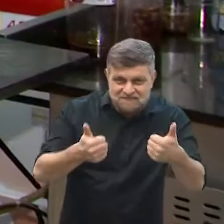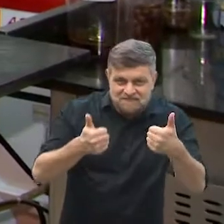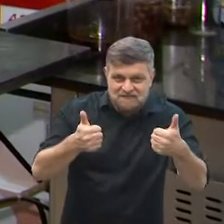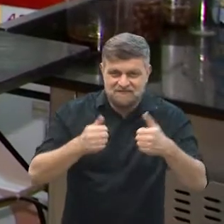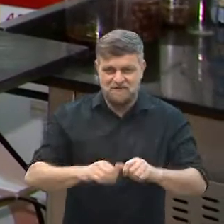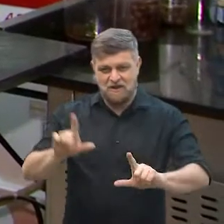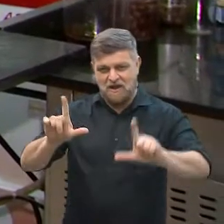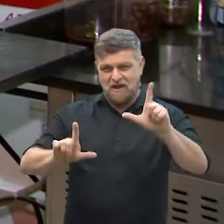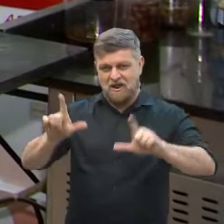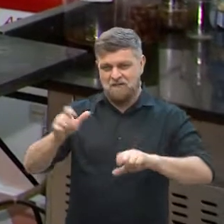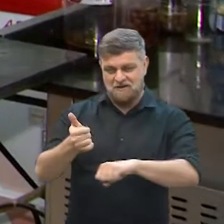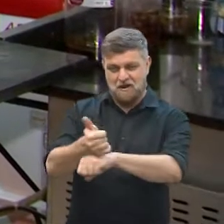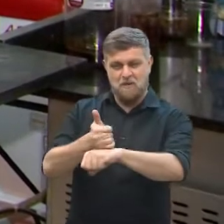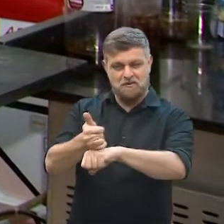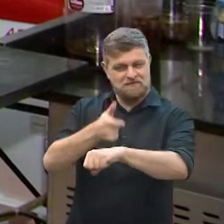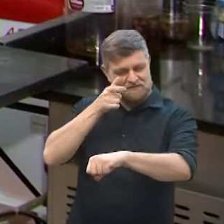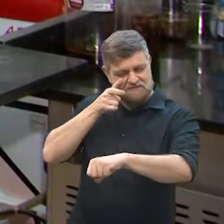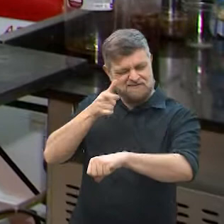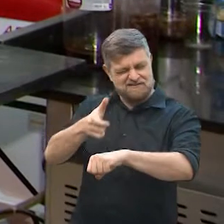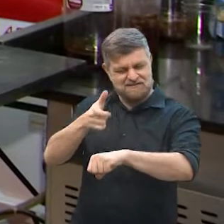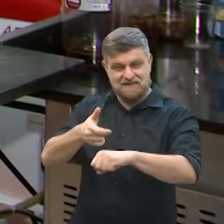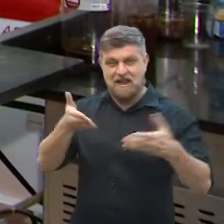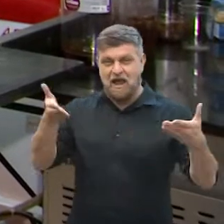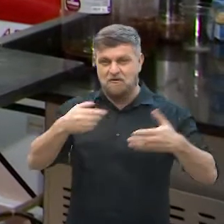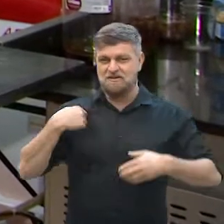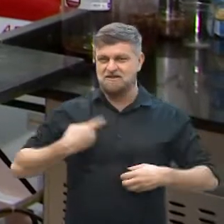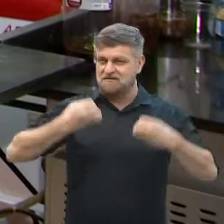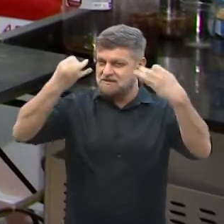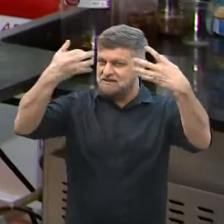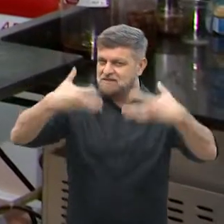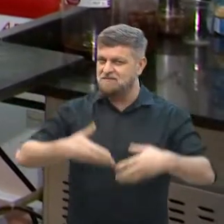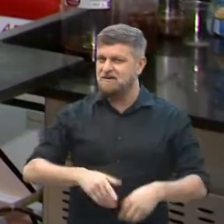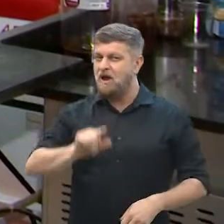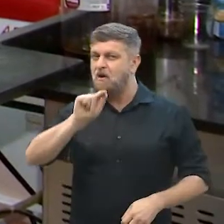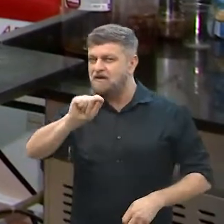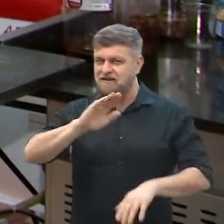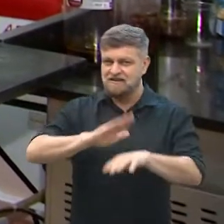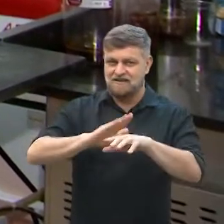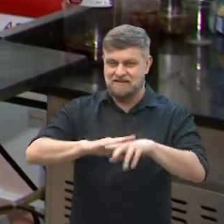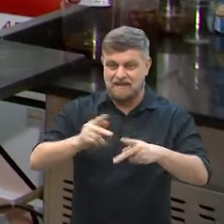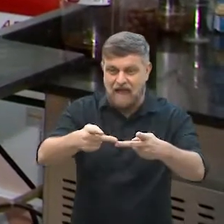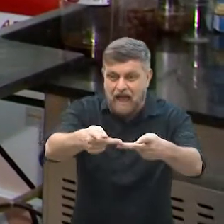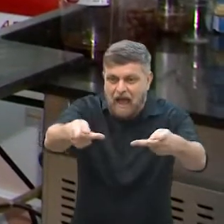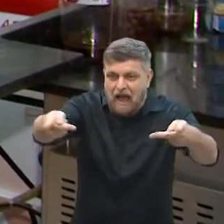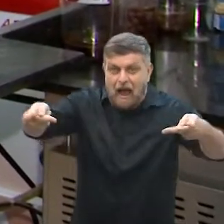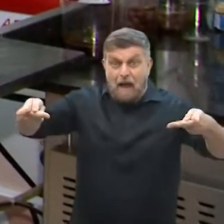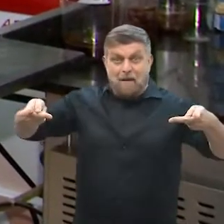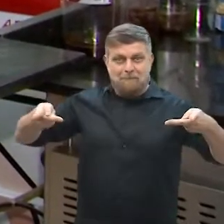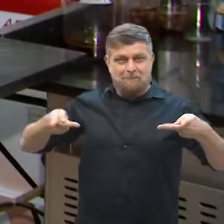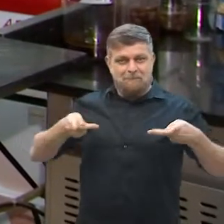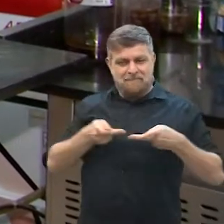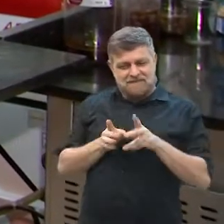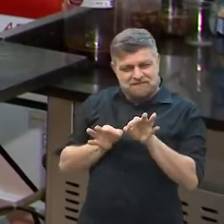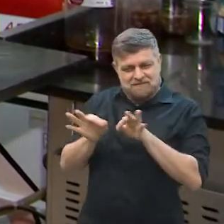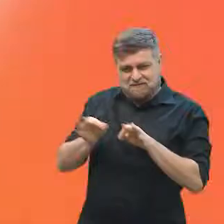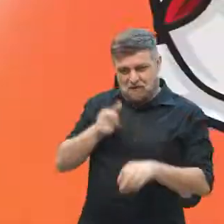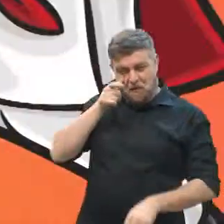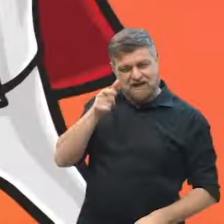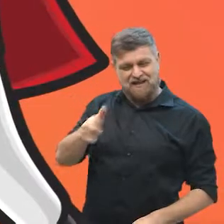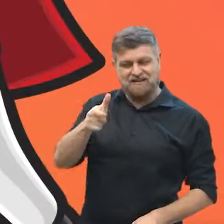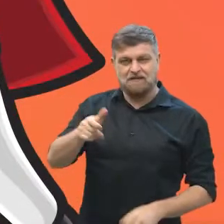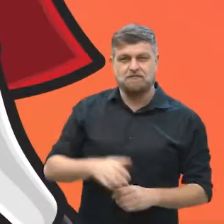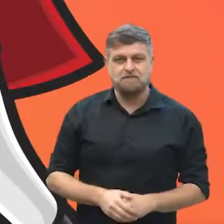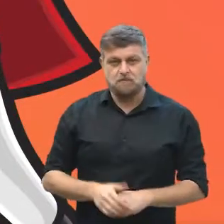quadro Se Liga na Profissão. E olha só, hoje a gente vai falar sobre pizzaiolo. Então, bora lá, se liga aí.